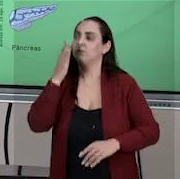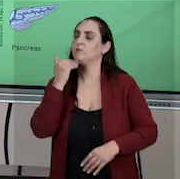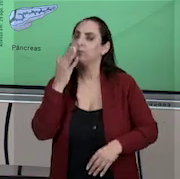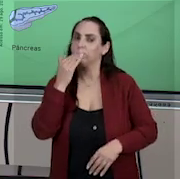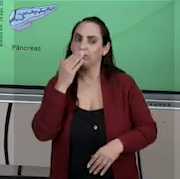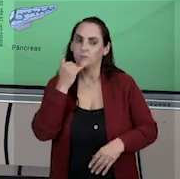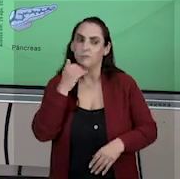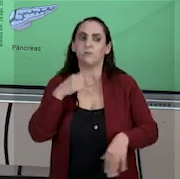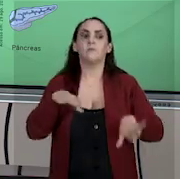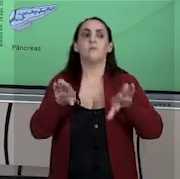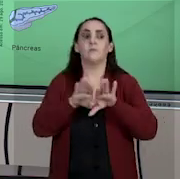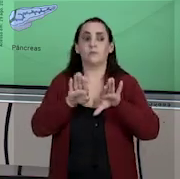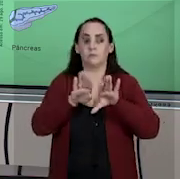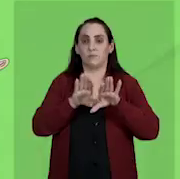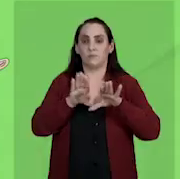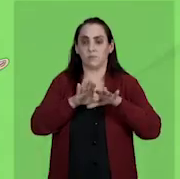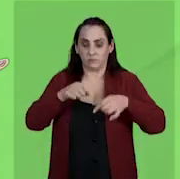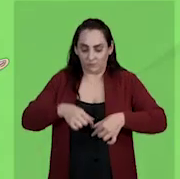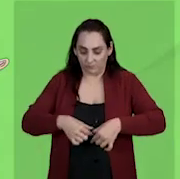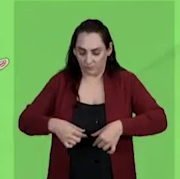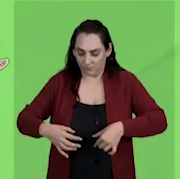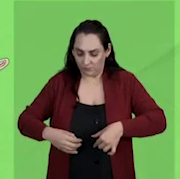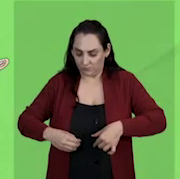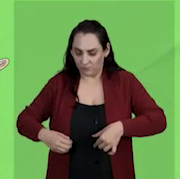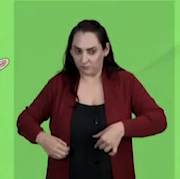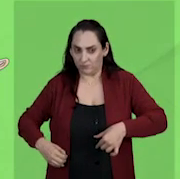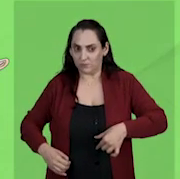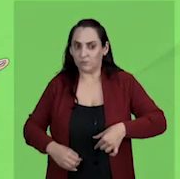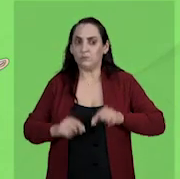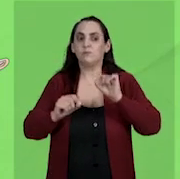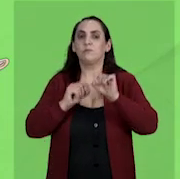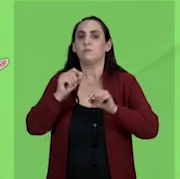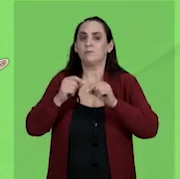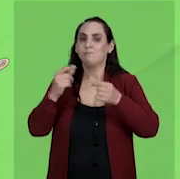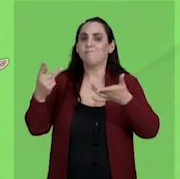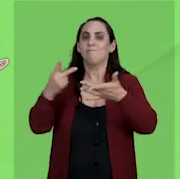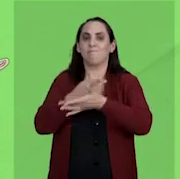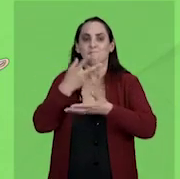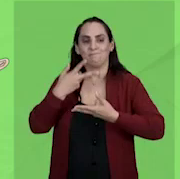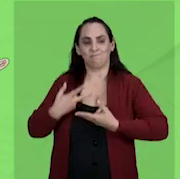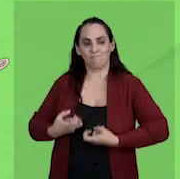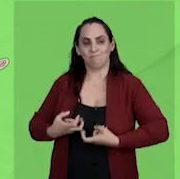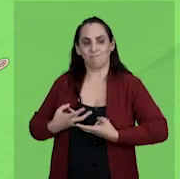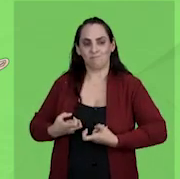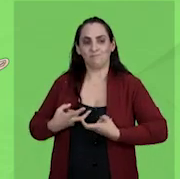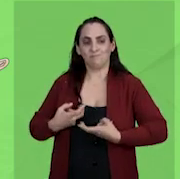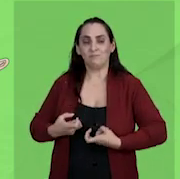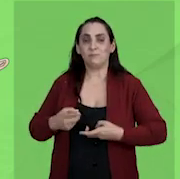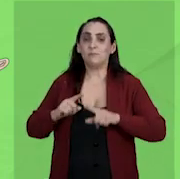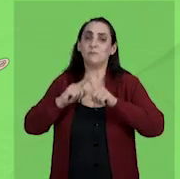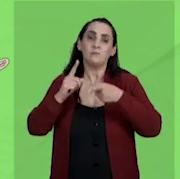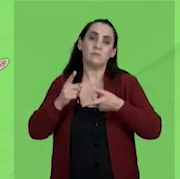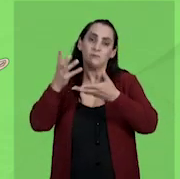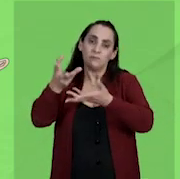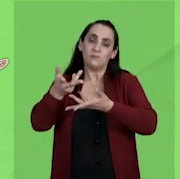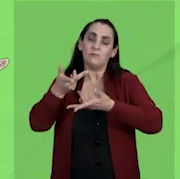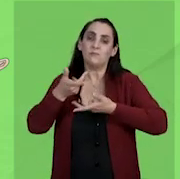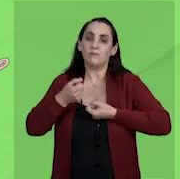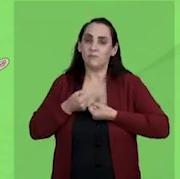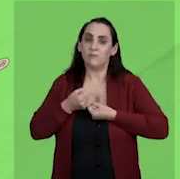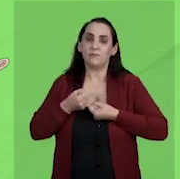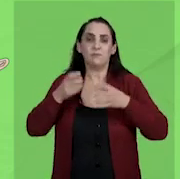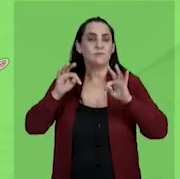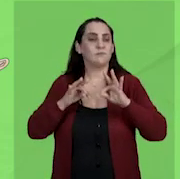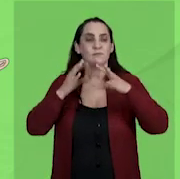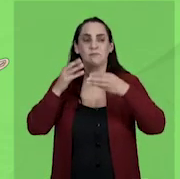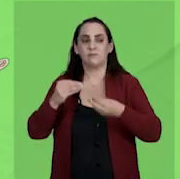lá no intestino delgado vai ocorrer a absorção, mas no intestino delgado ele vai receber